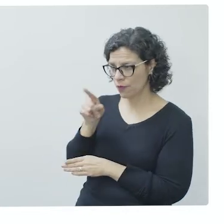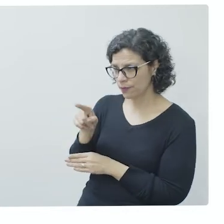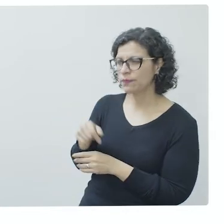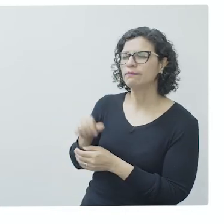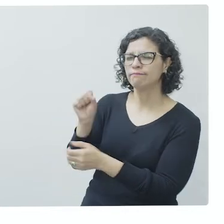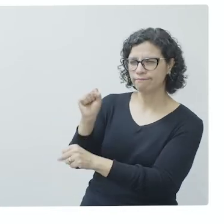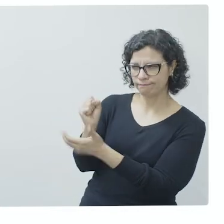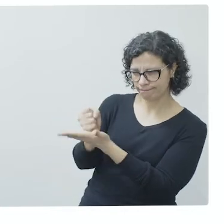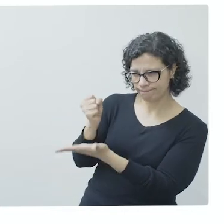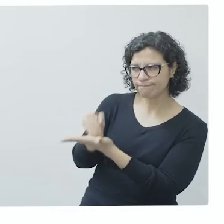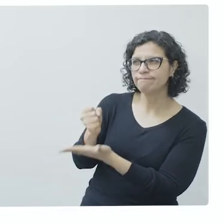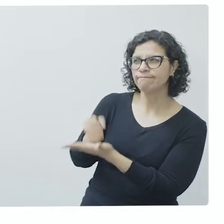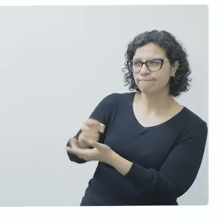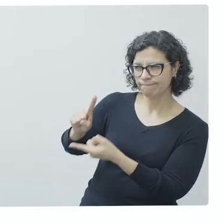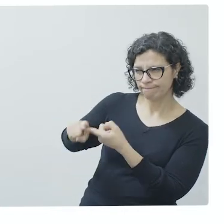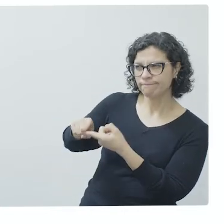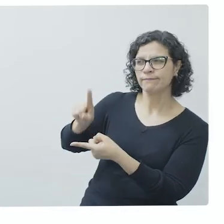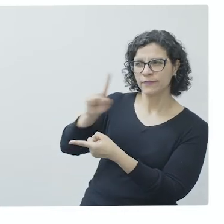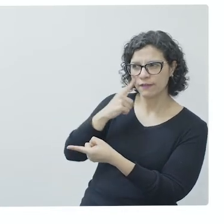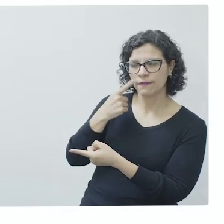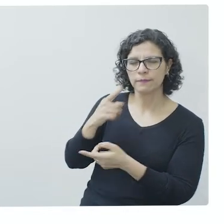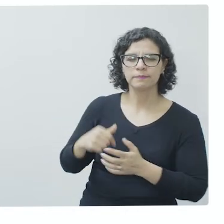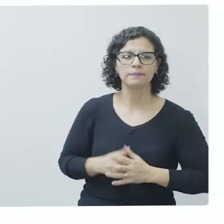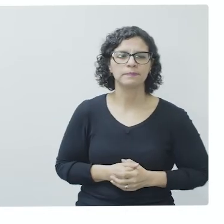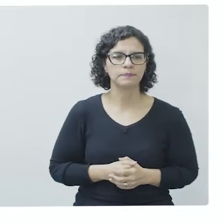ameaça. Deixa que eu pego você.